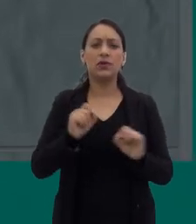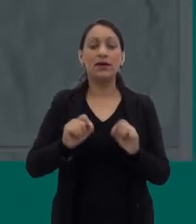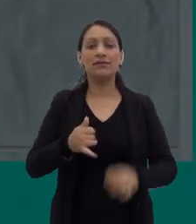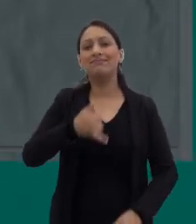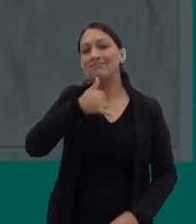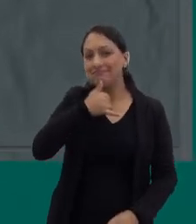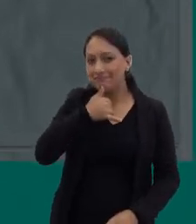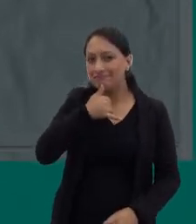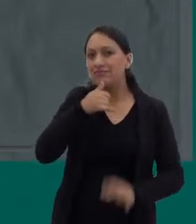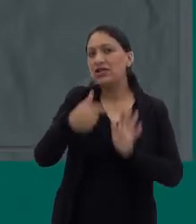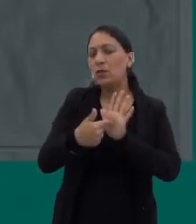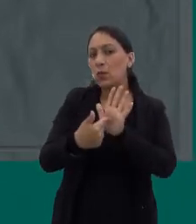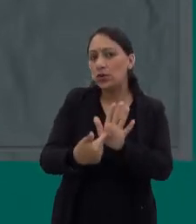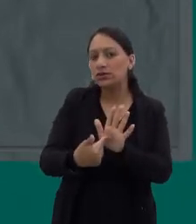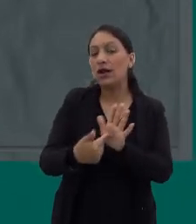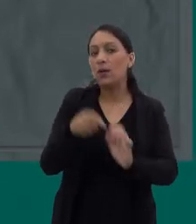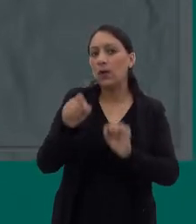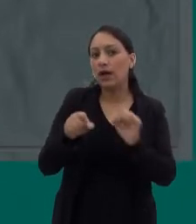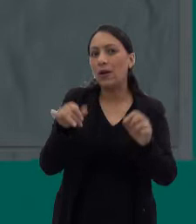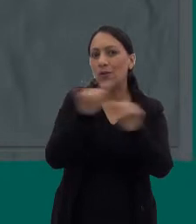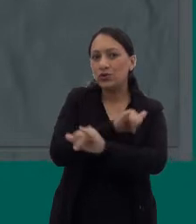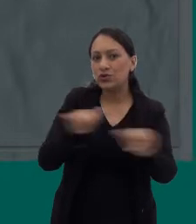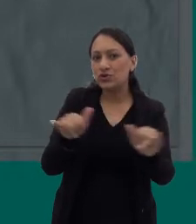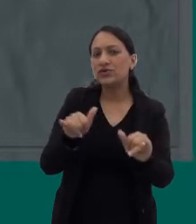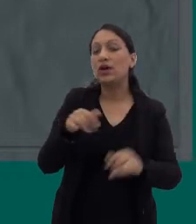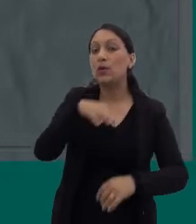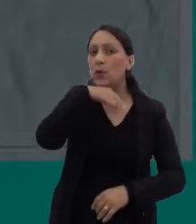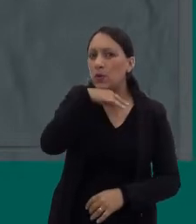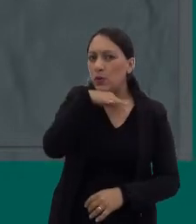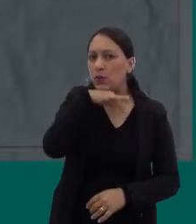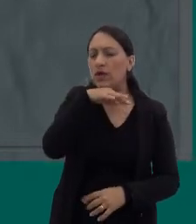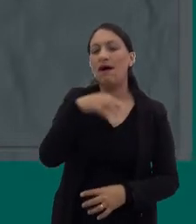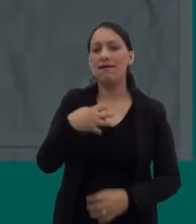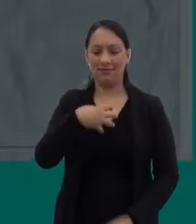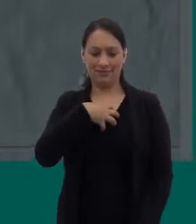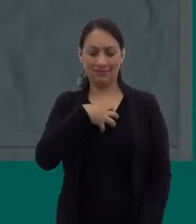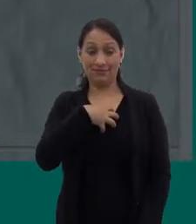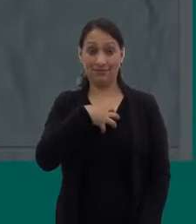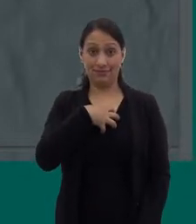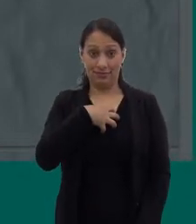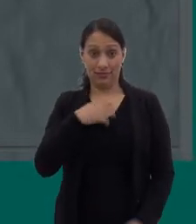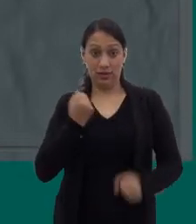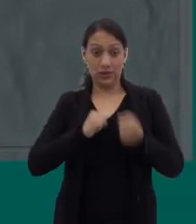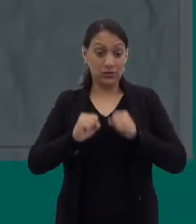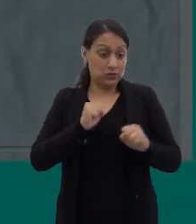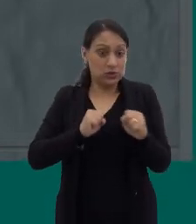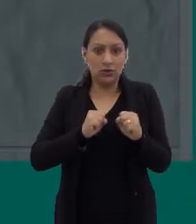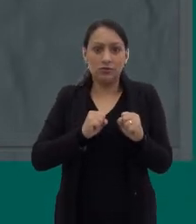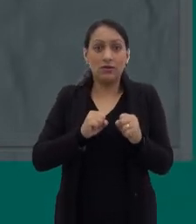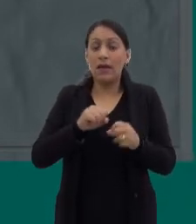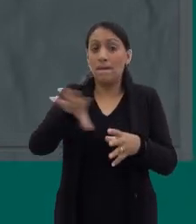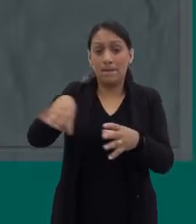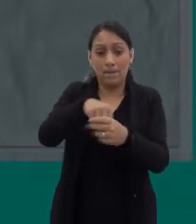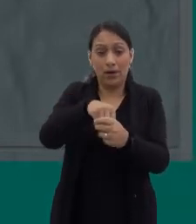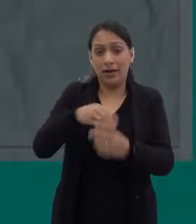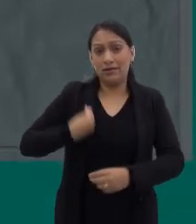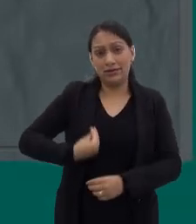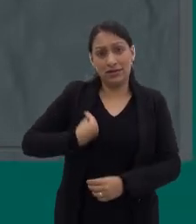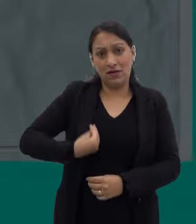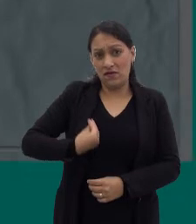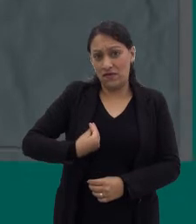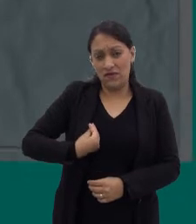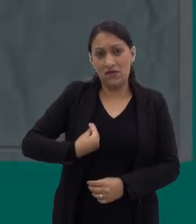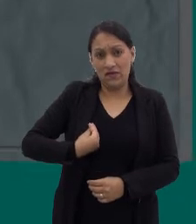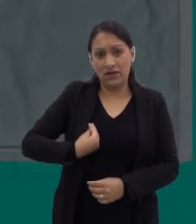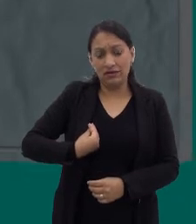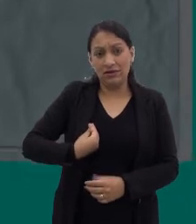infelizmente, trazer uma má notícia, né, que a ansiedade é um sentimento que faz parte da vida e que ele é